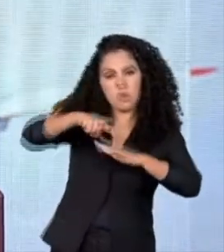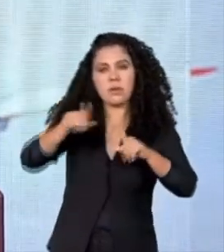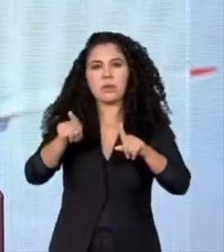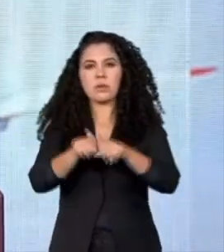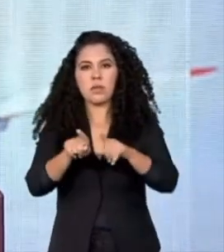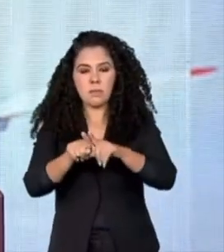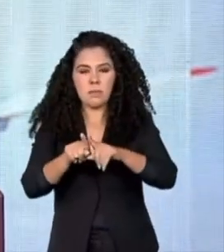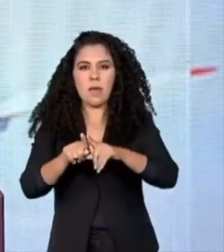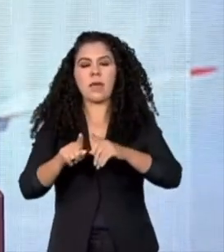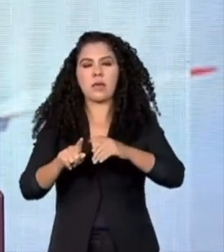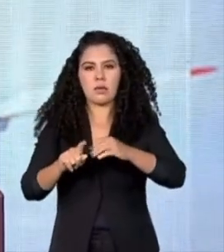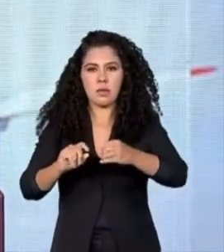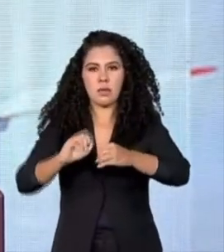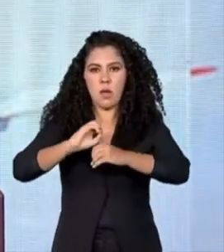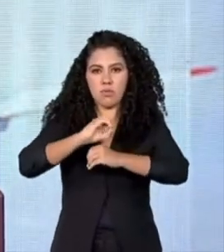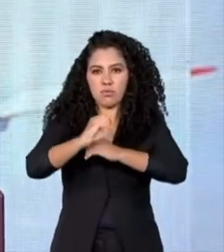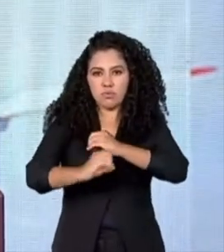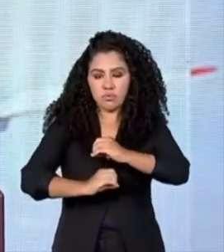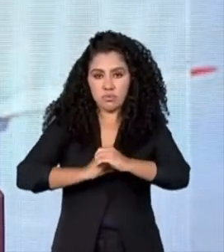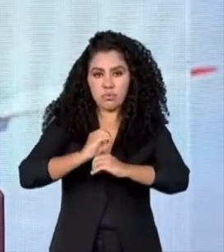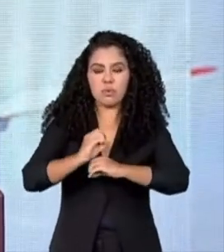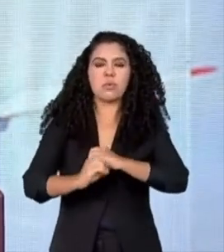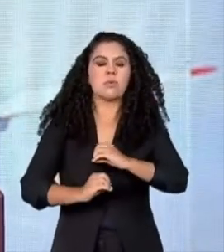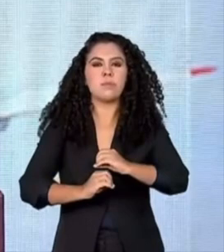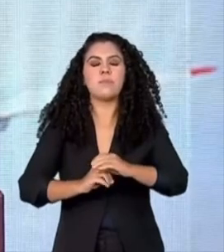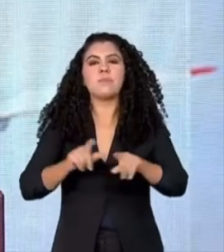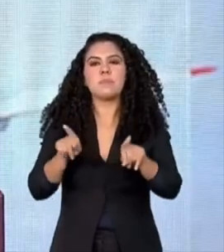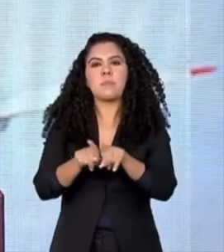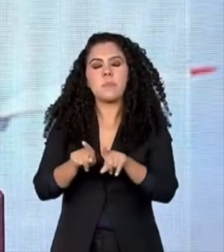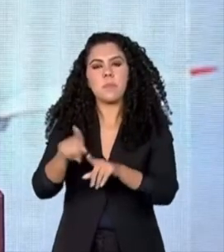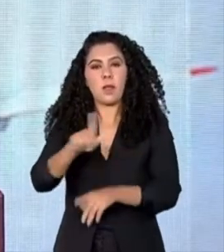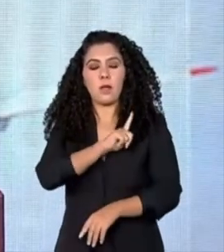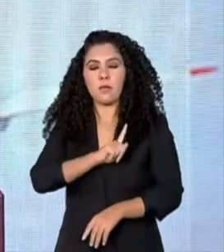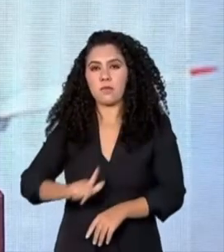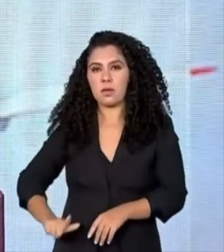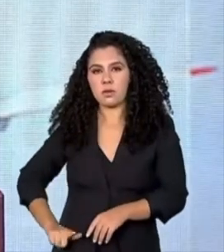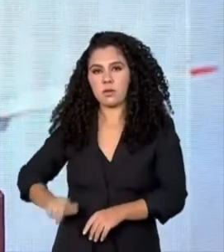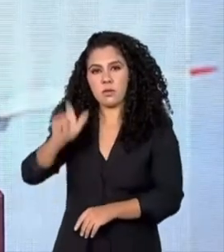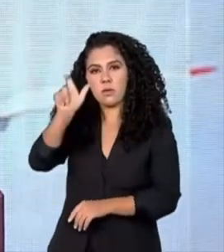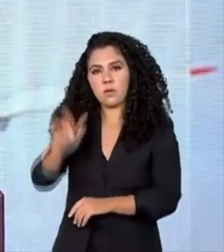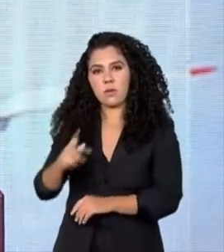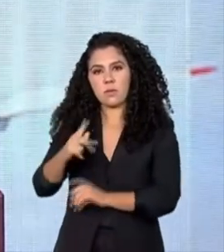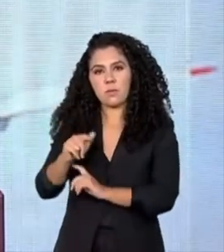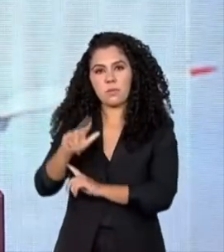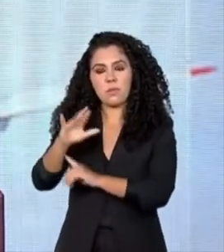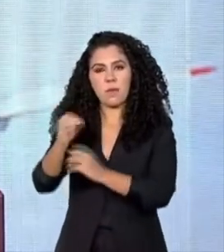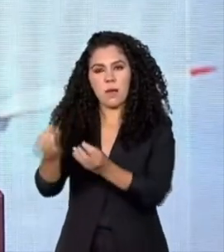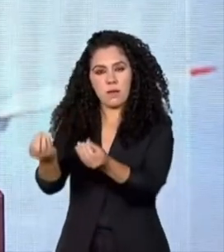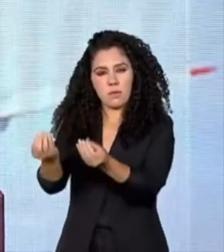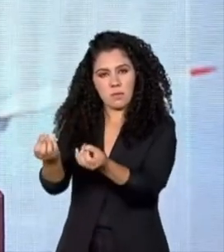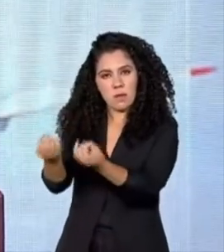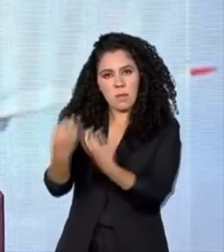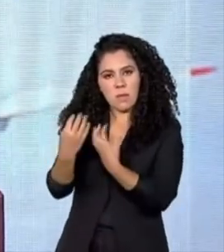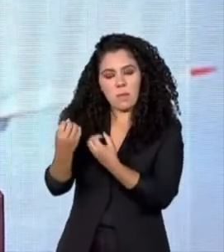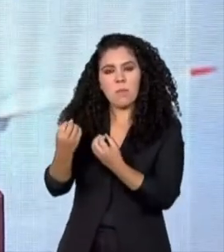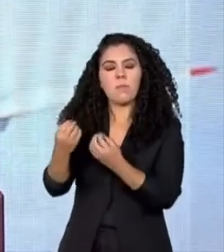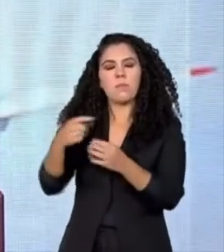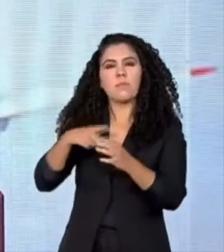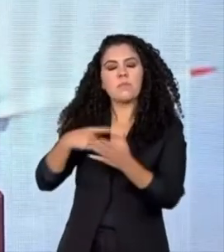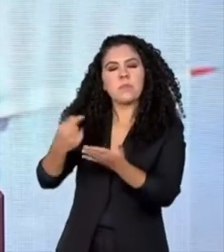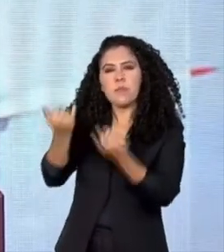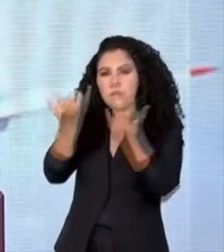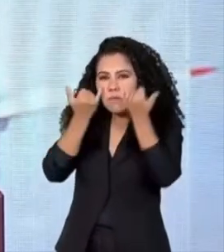em Alagoas, que o governador Paulo Dantas me levou esses dados, em Sergipe, o governador Fábio